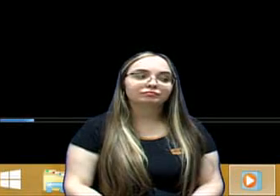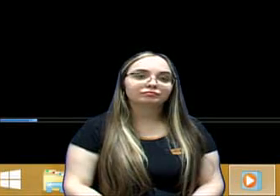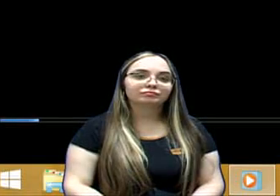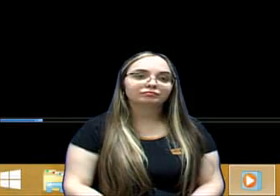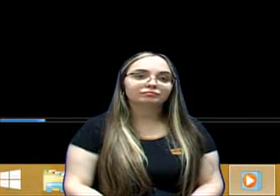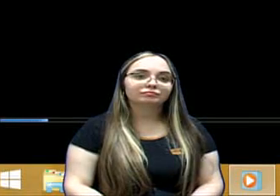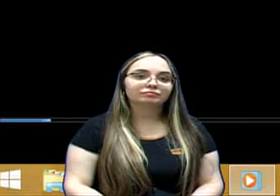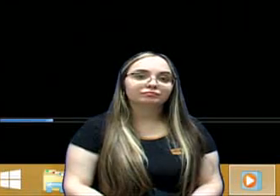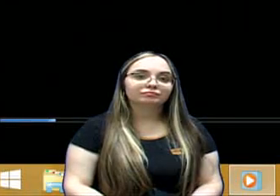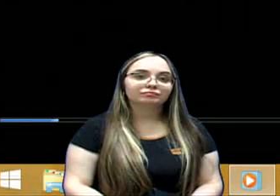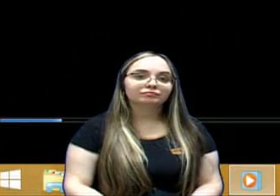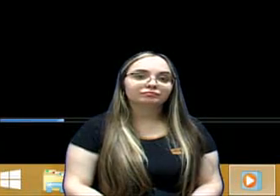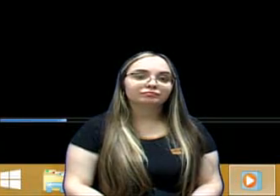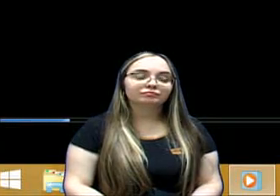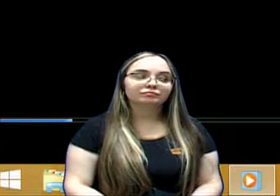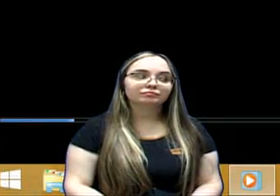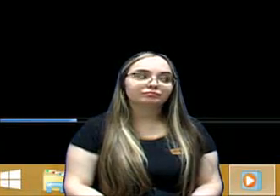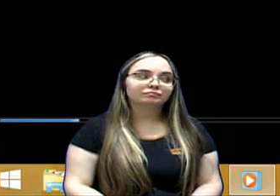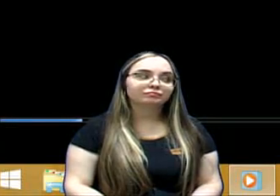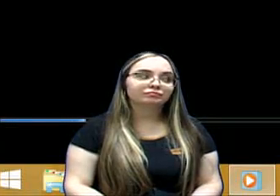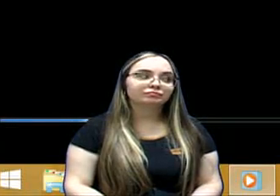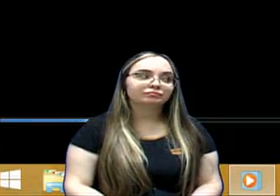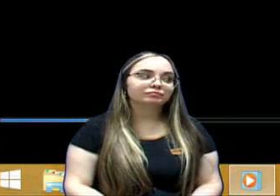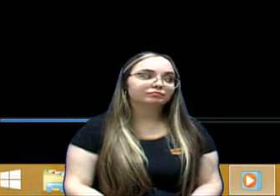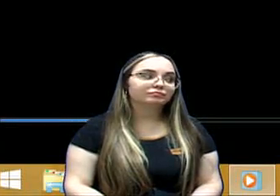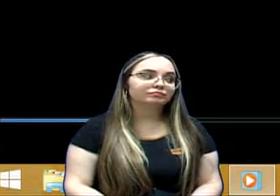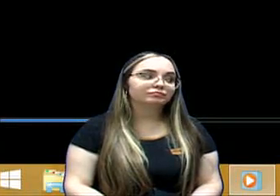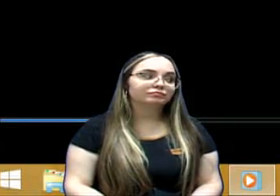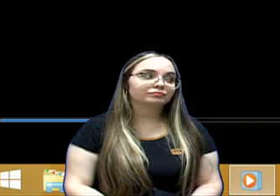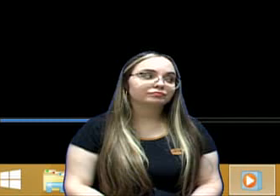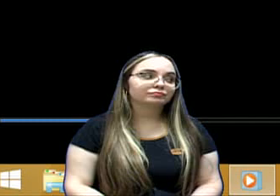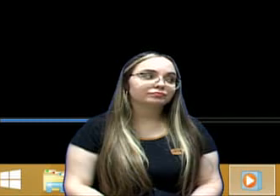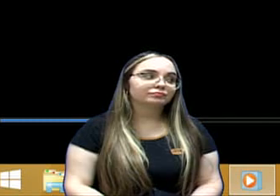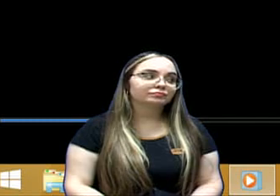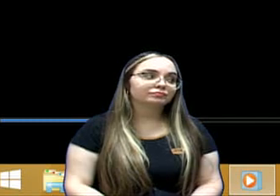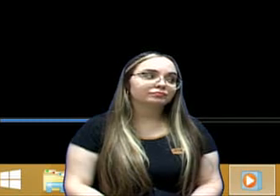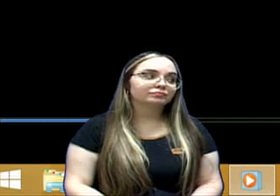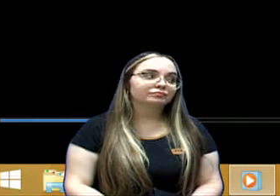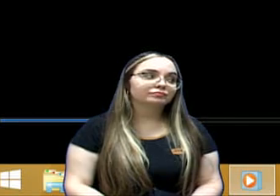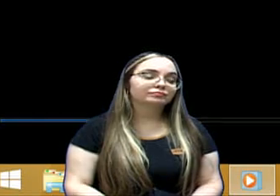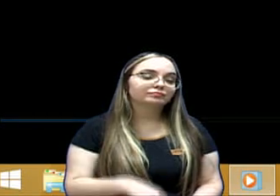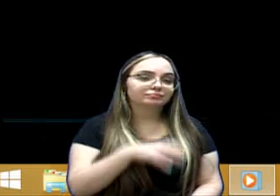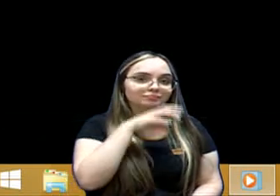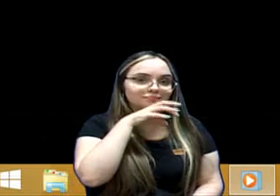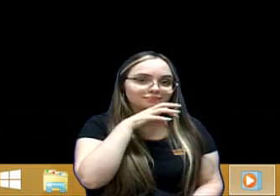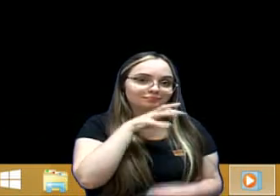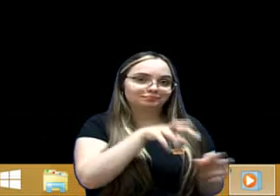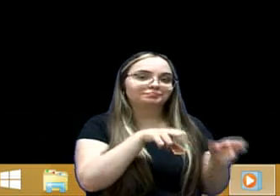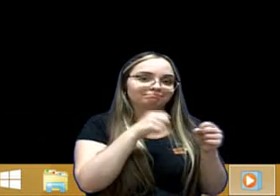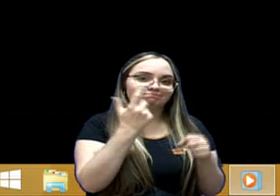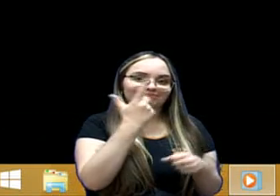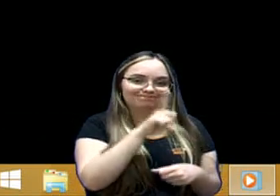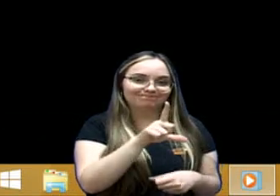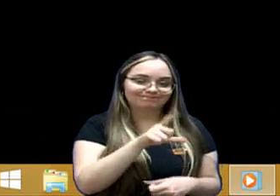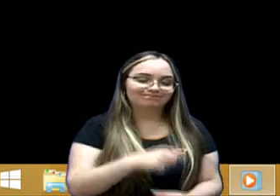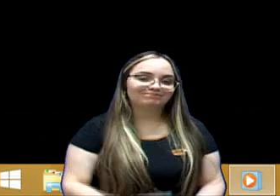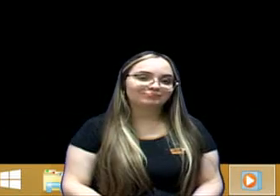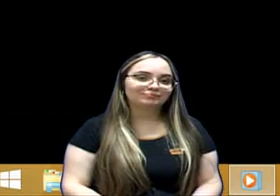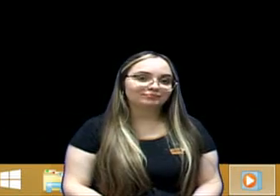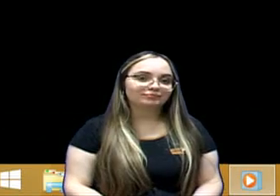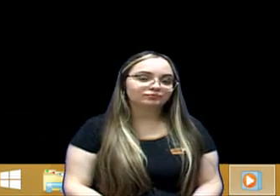resgate, que foi Atena, a retirada da cadelinha. Vem, meu